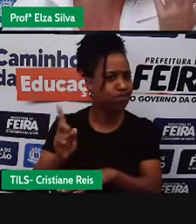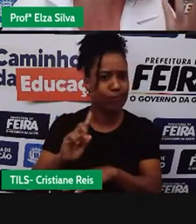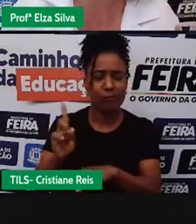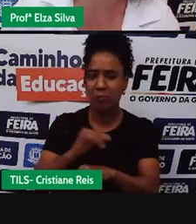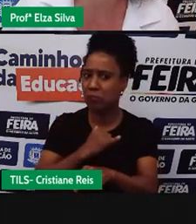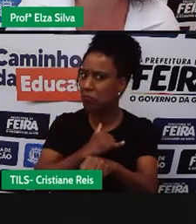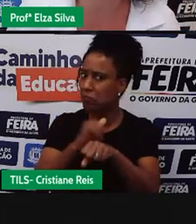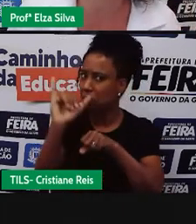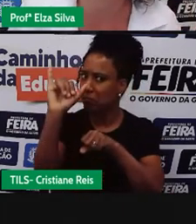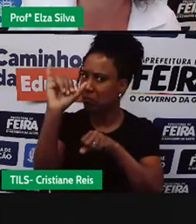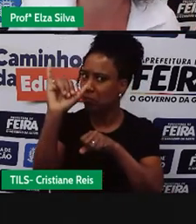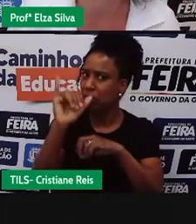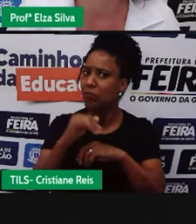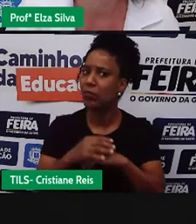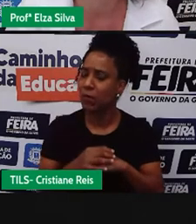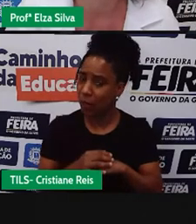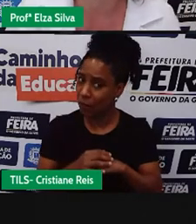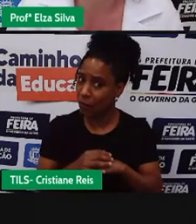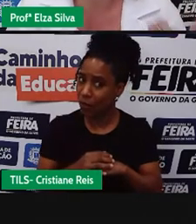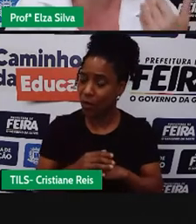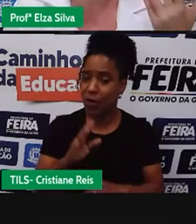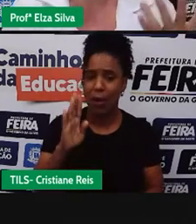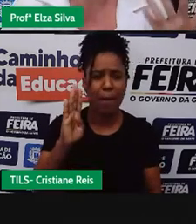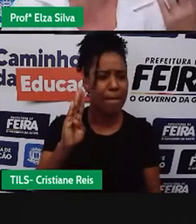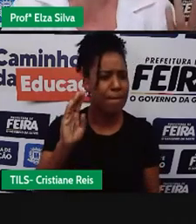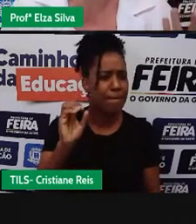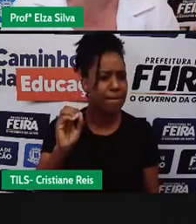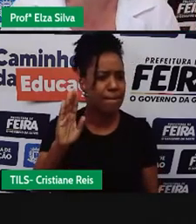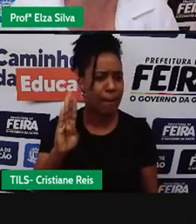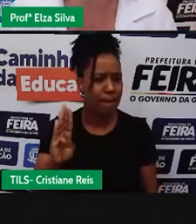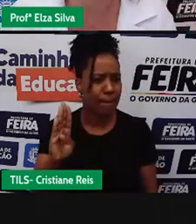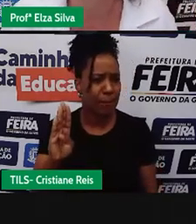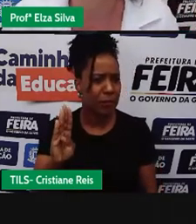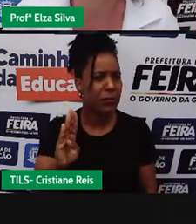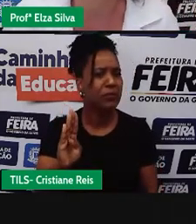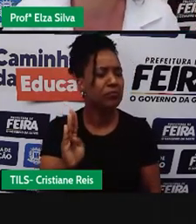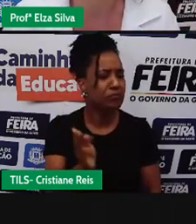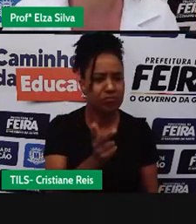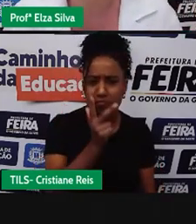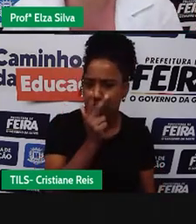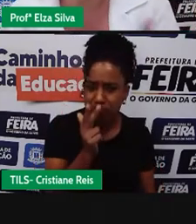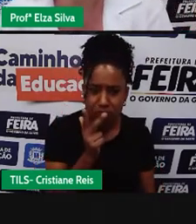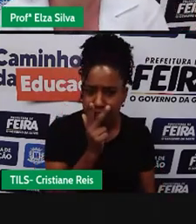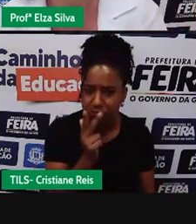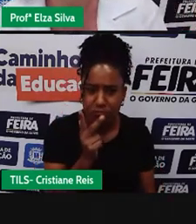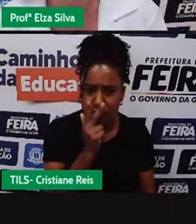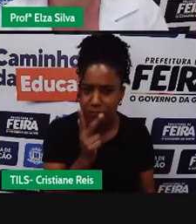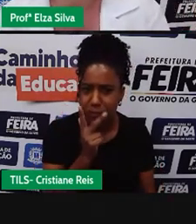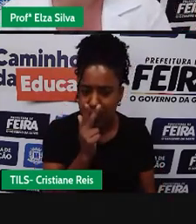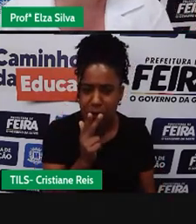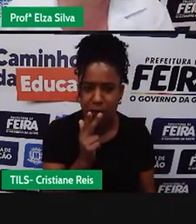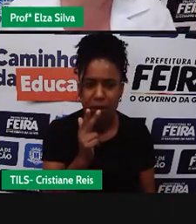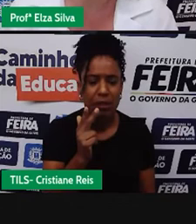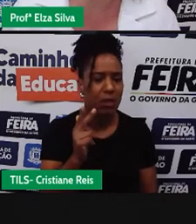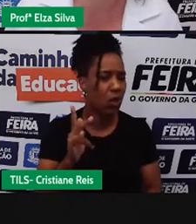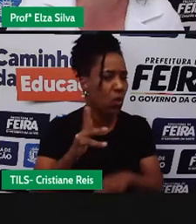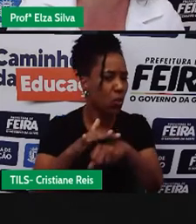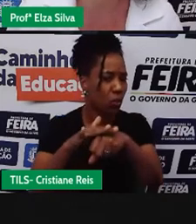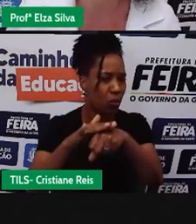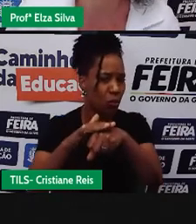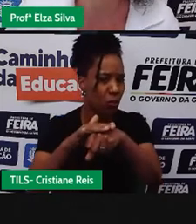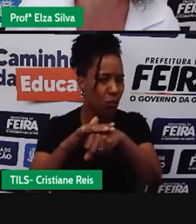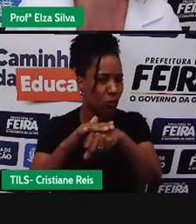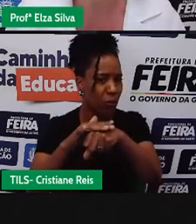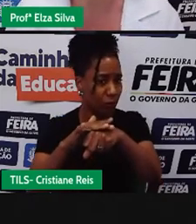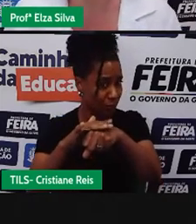uma dedução. É algo que pode ter acontecido devido ao fato de ele não